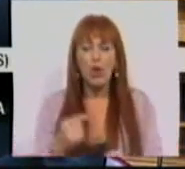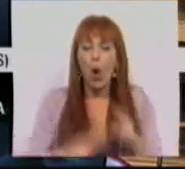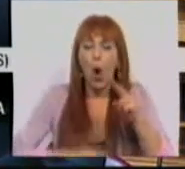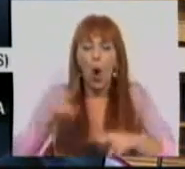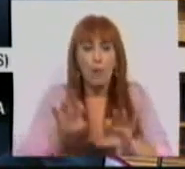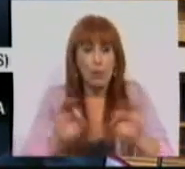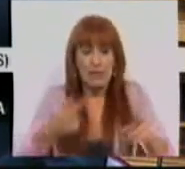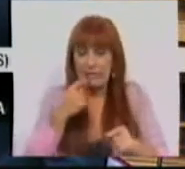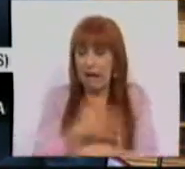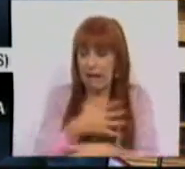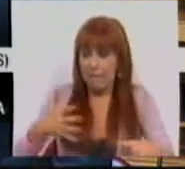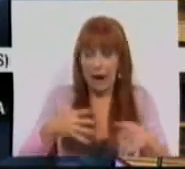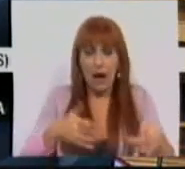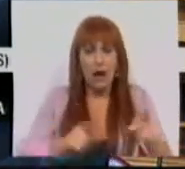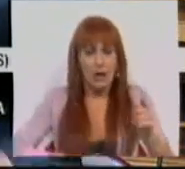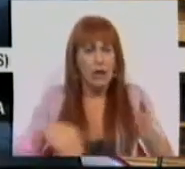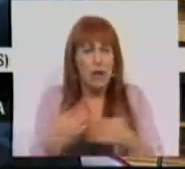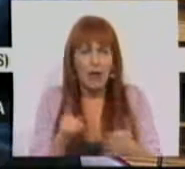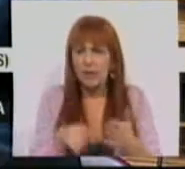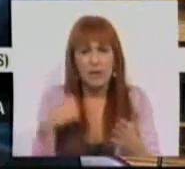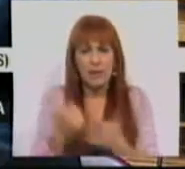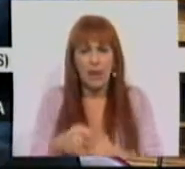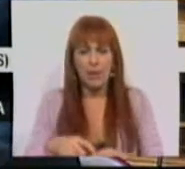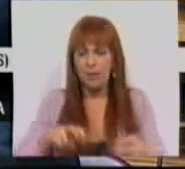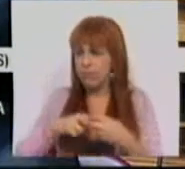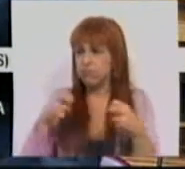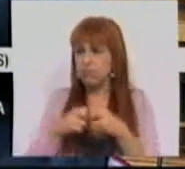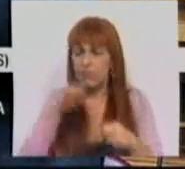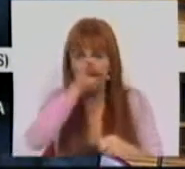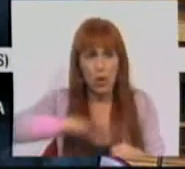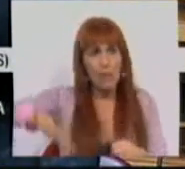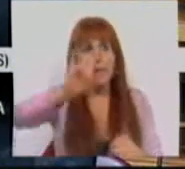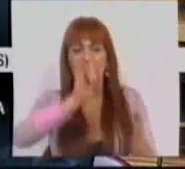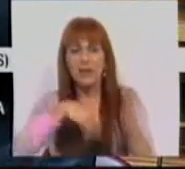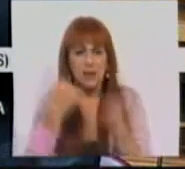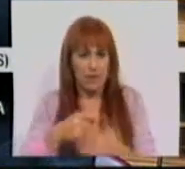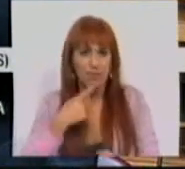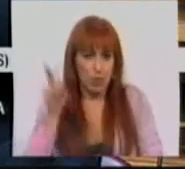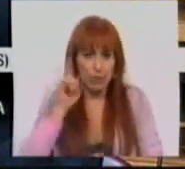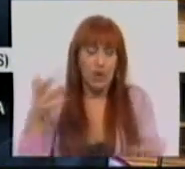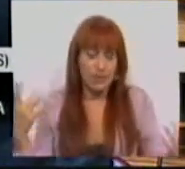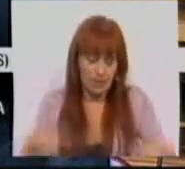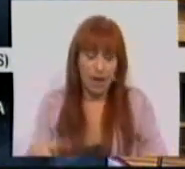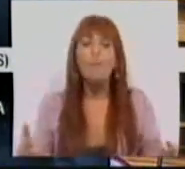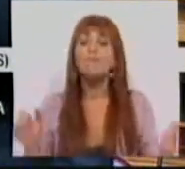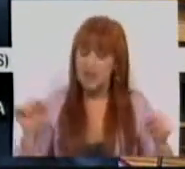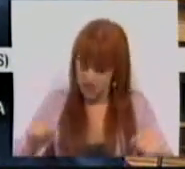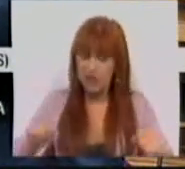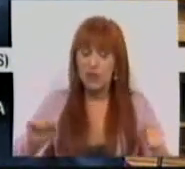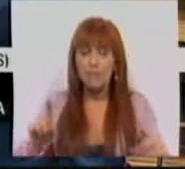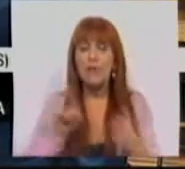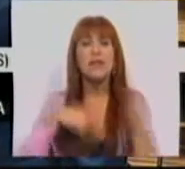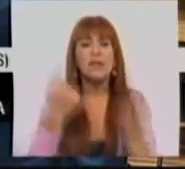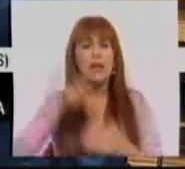obra desta dimensão causa sempre distúrbios ambientais relevantes. Sim, causa